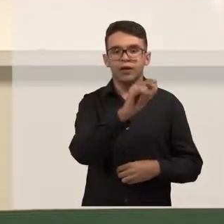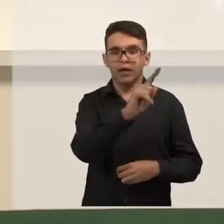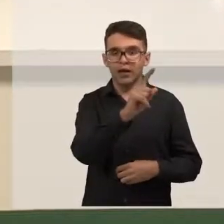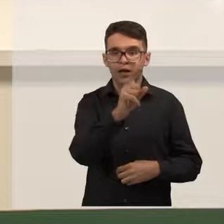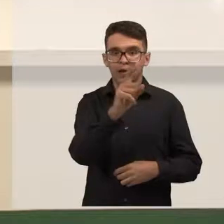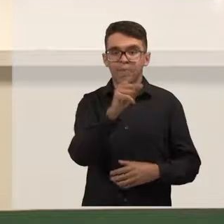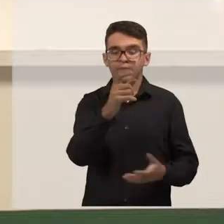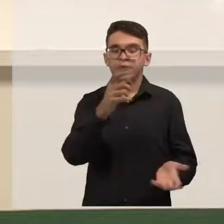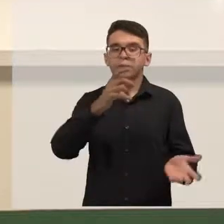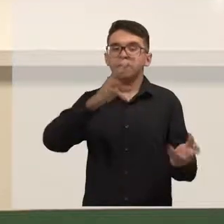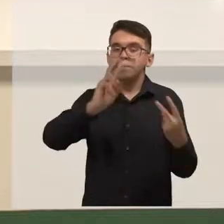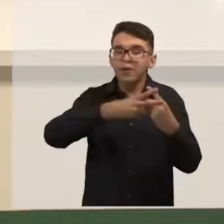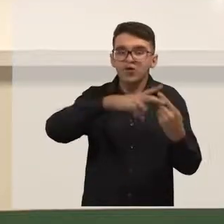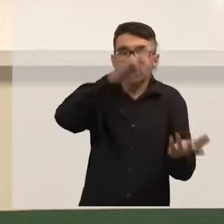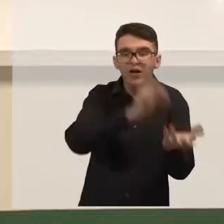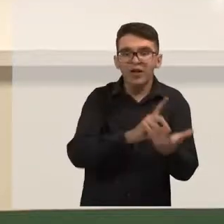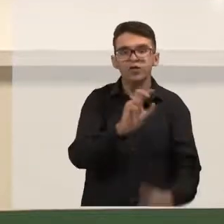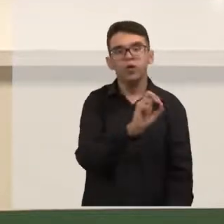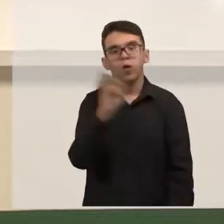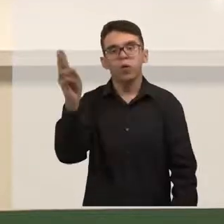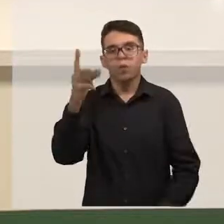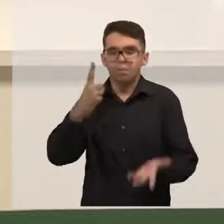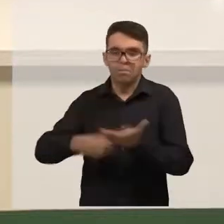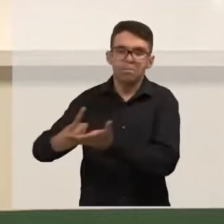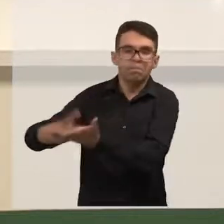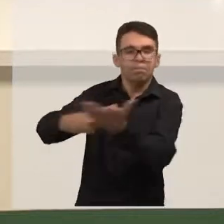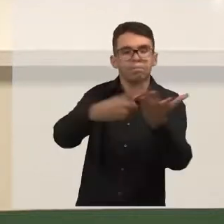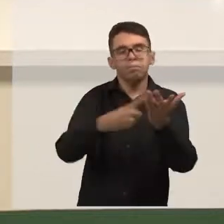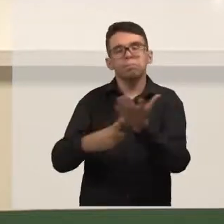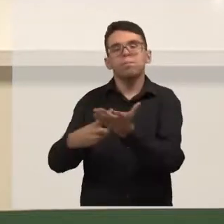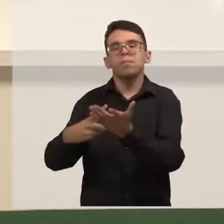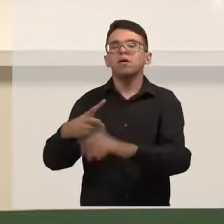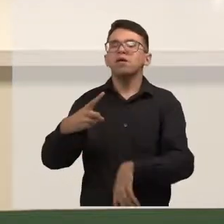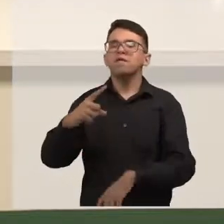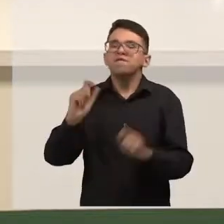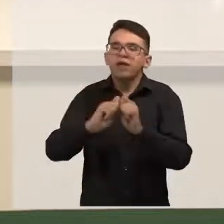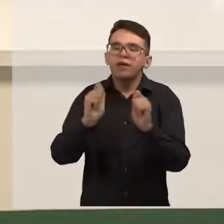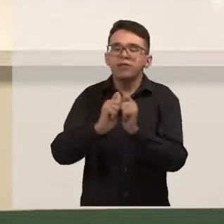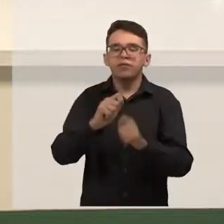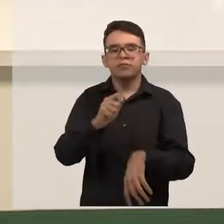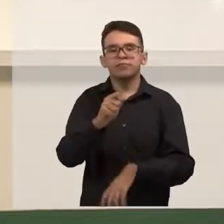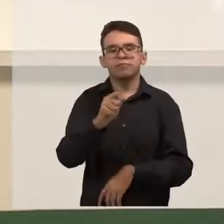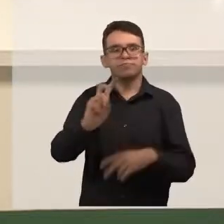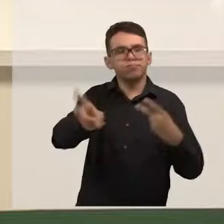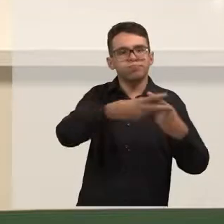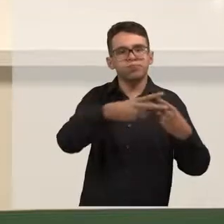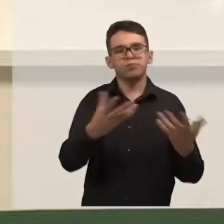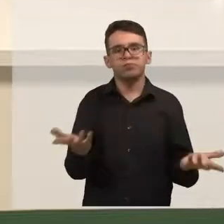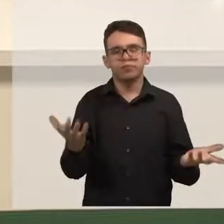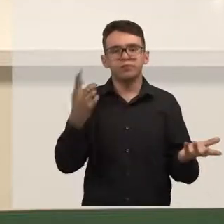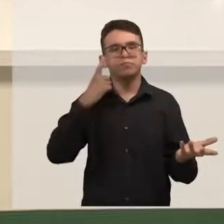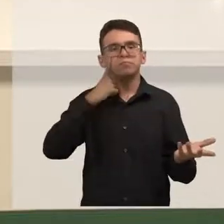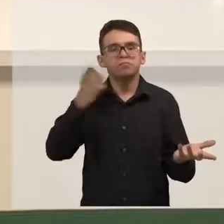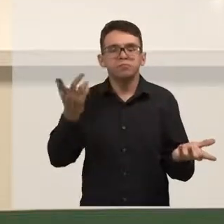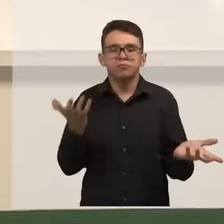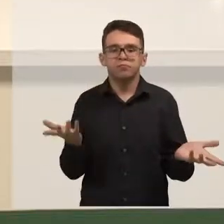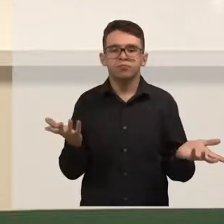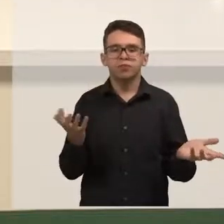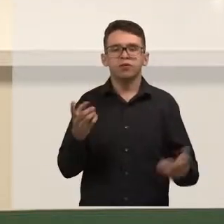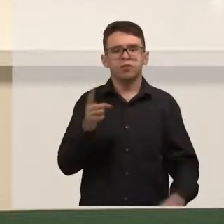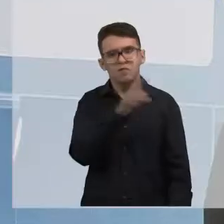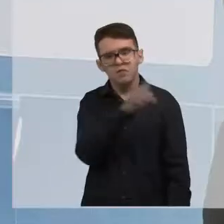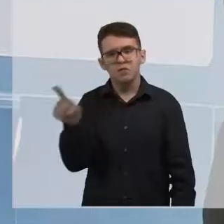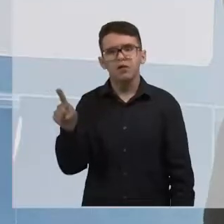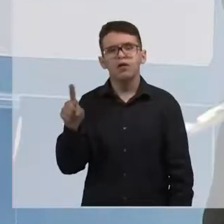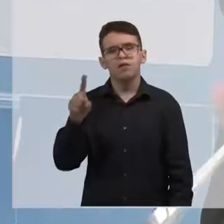estamos entre essas duas discussões. No seu blog você faz um texto específico. Está lá, blog do casferico.blogspot.com, está